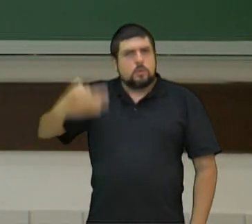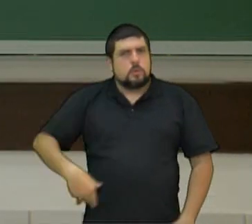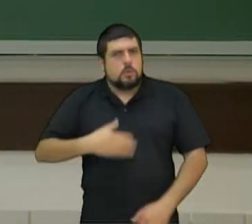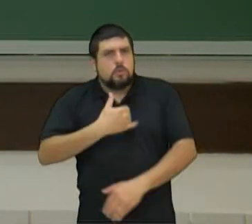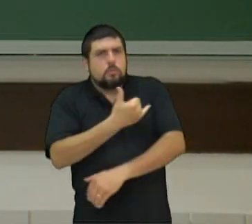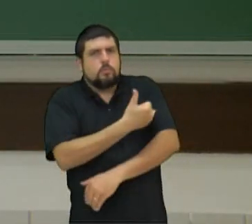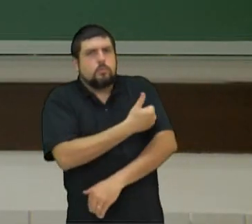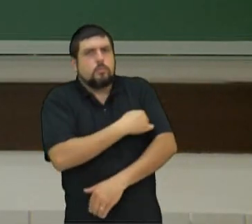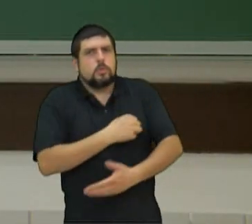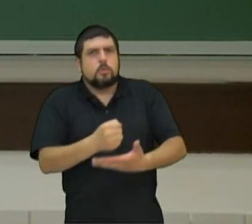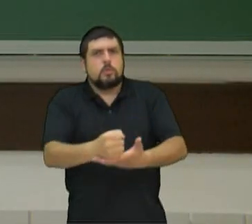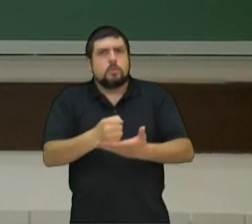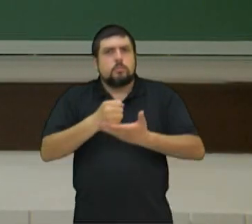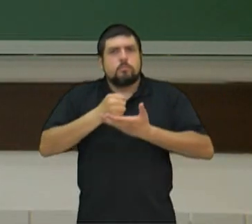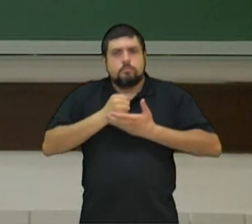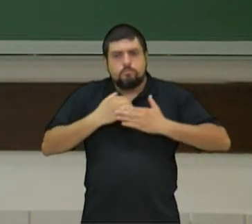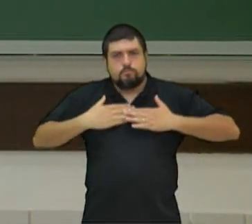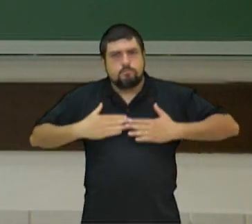mais fortalecida.